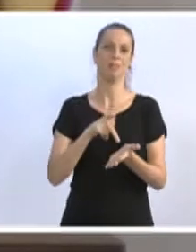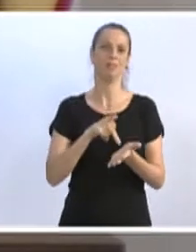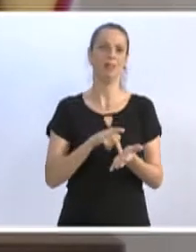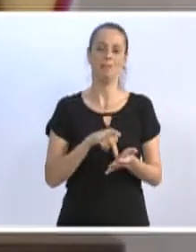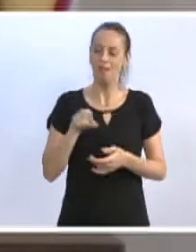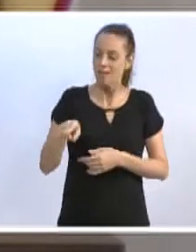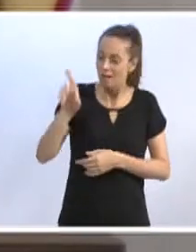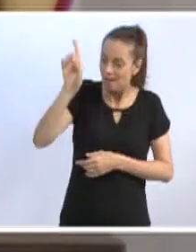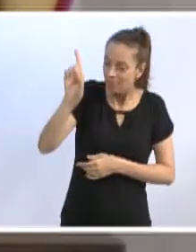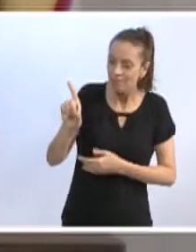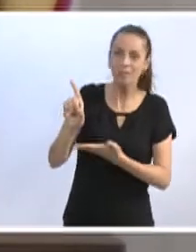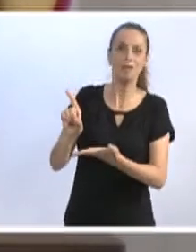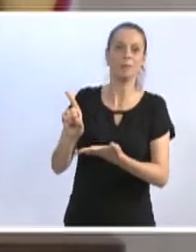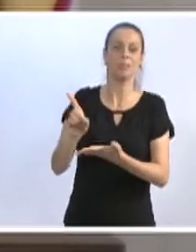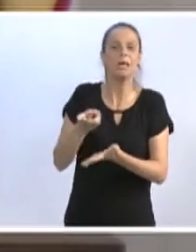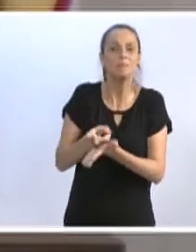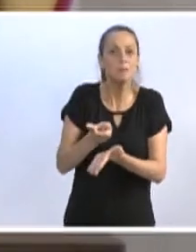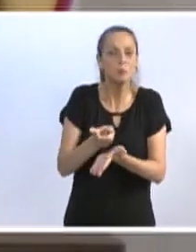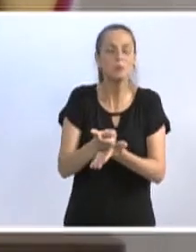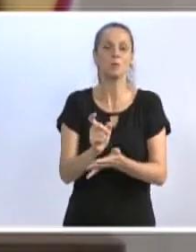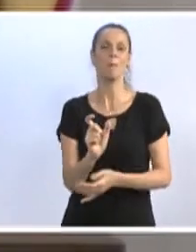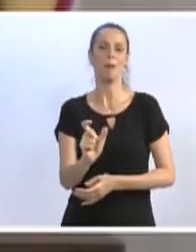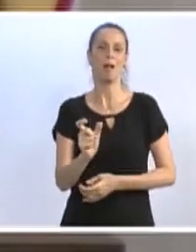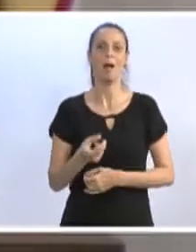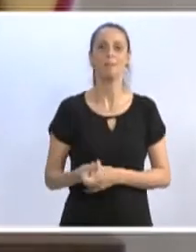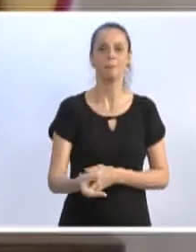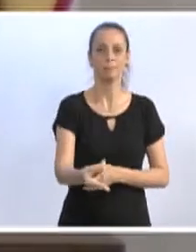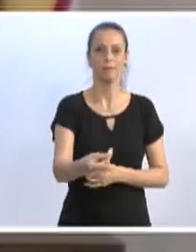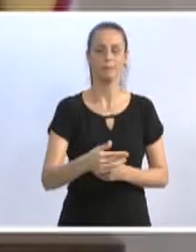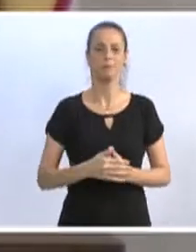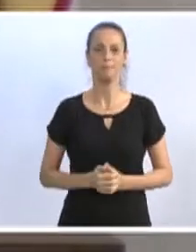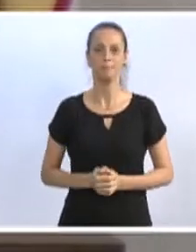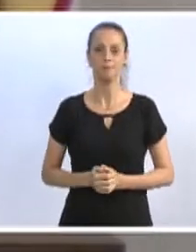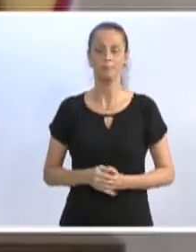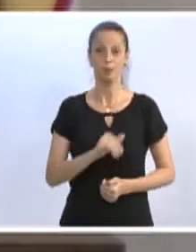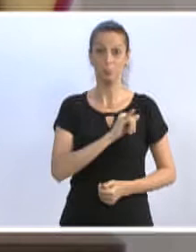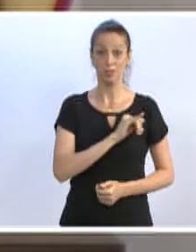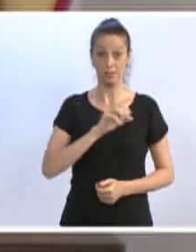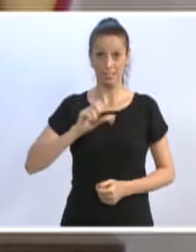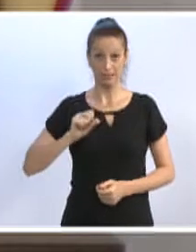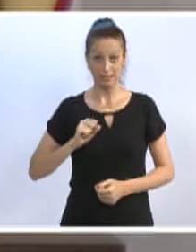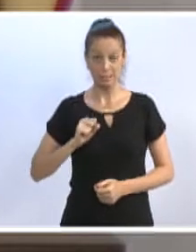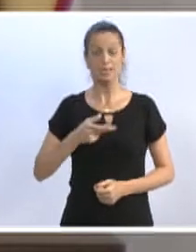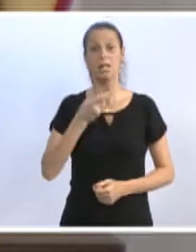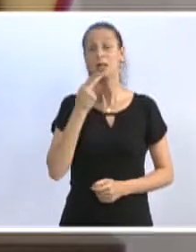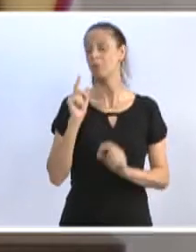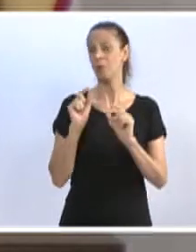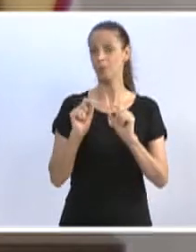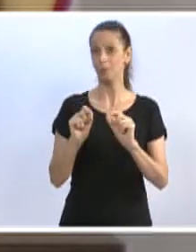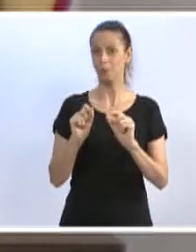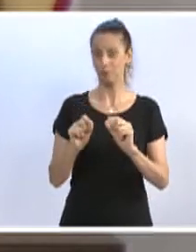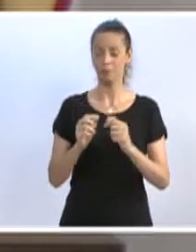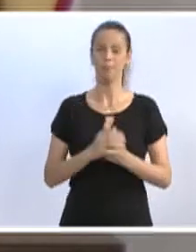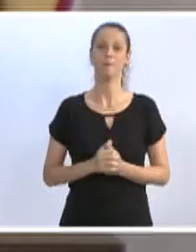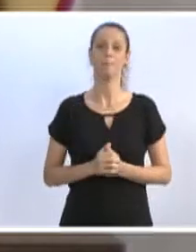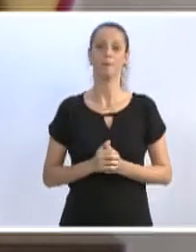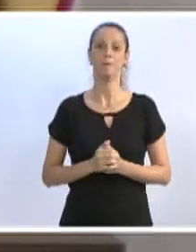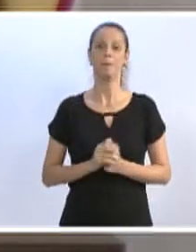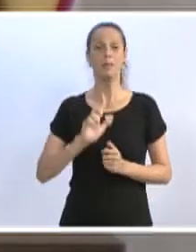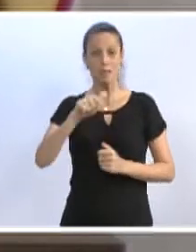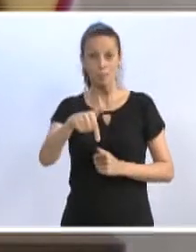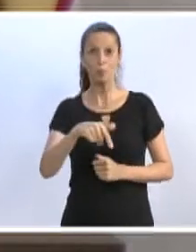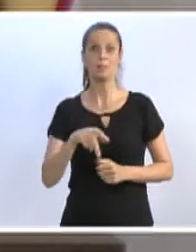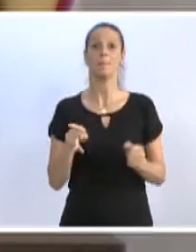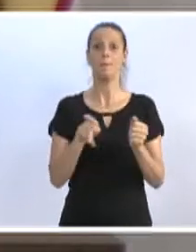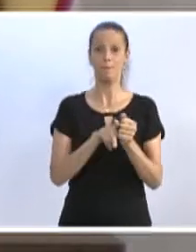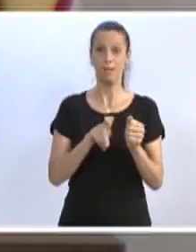pessoa, a palavra que permanece. E essa palavra de Isaías, ela é repetida pelo apóstolo Pedro,